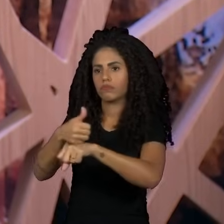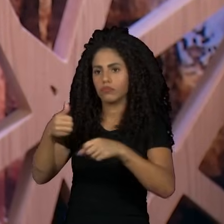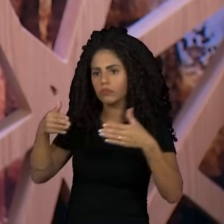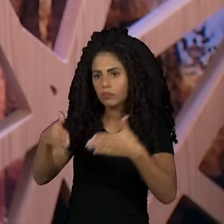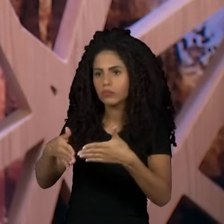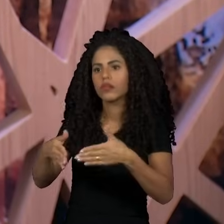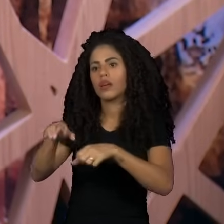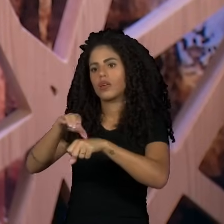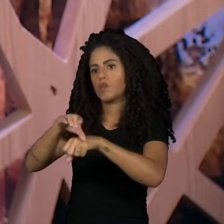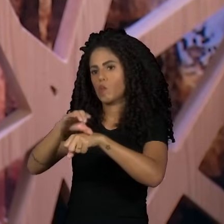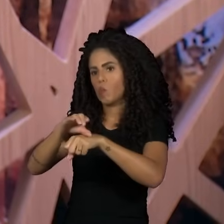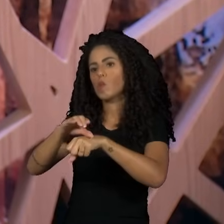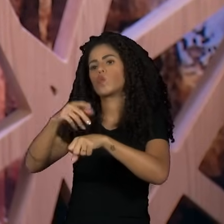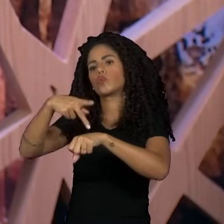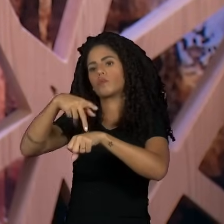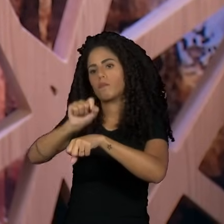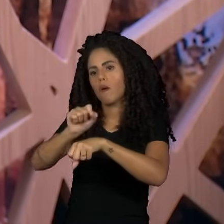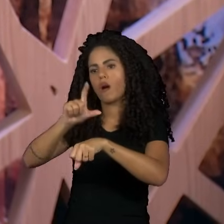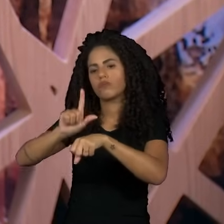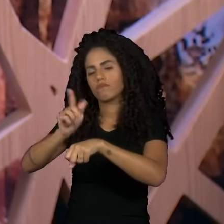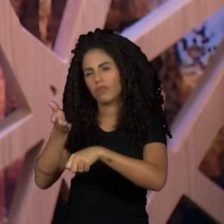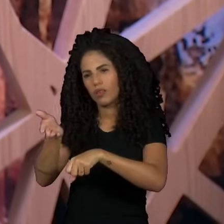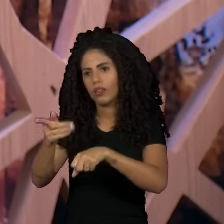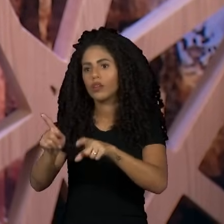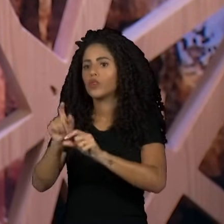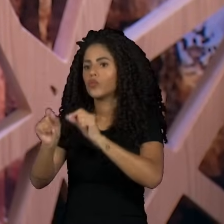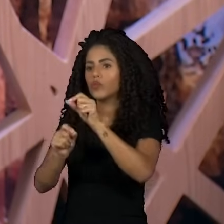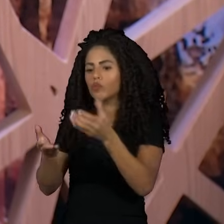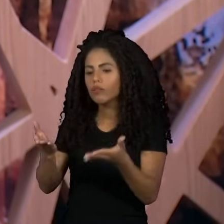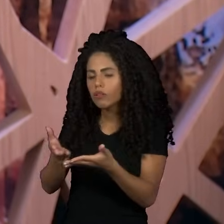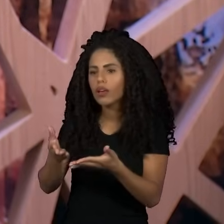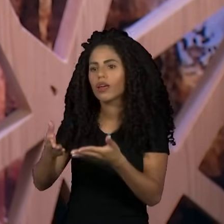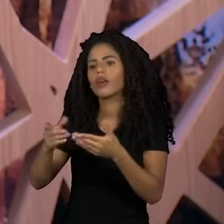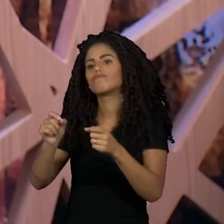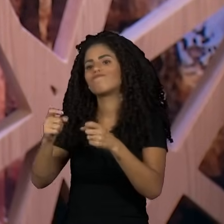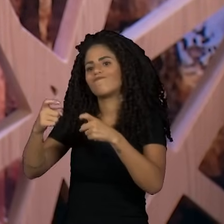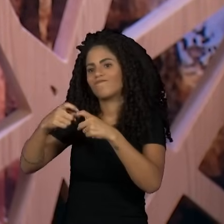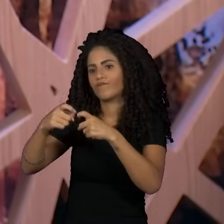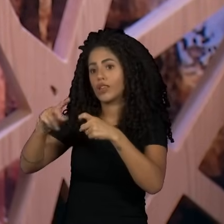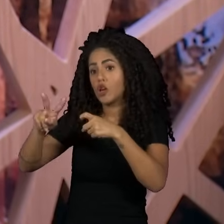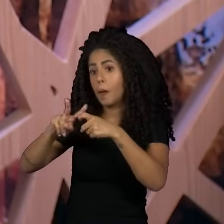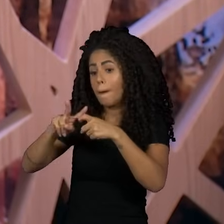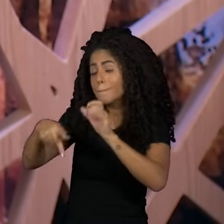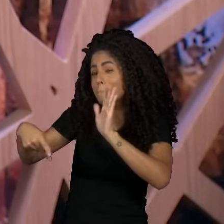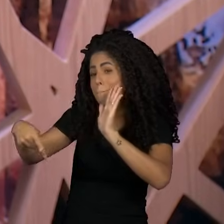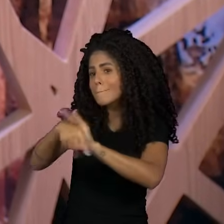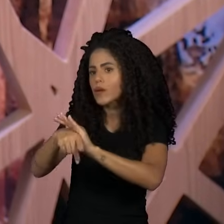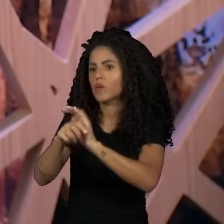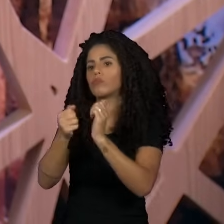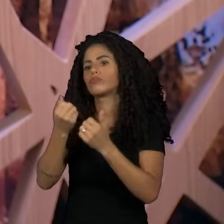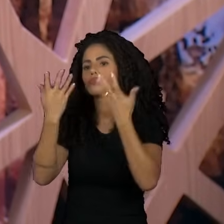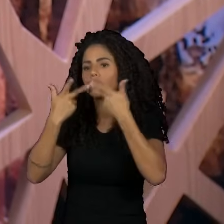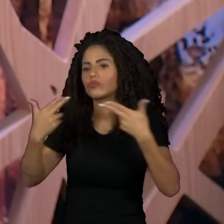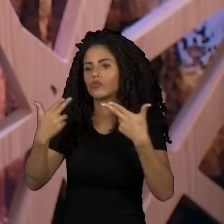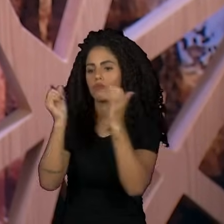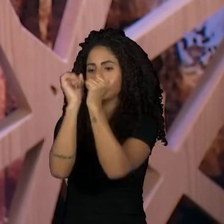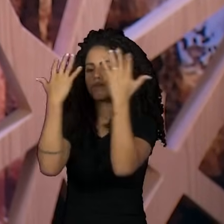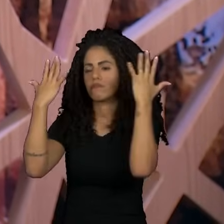caso, o curso, né, pós-graduação, nessa parte de clínica de pets não convencionais. Porque, assim, o que eu vejo na minha